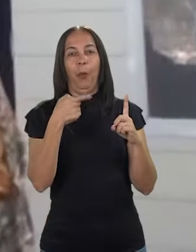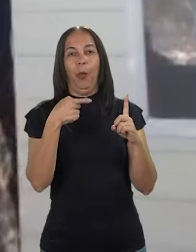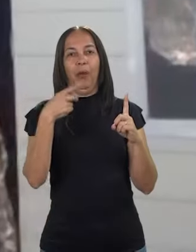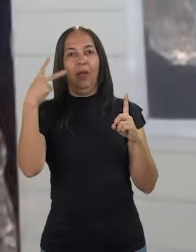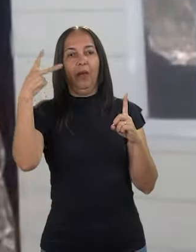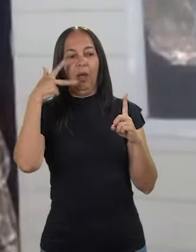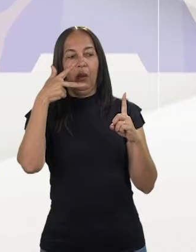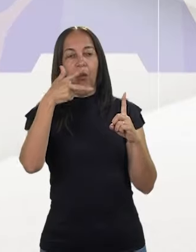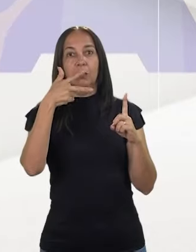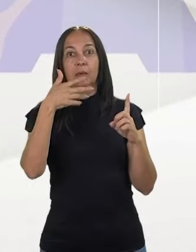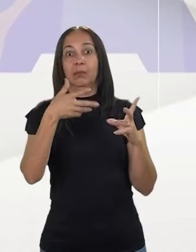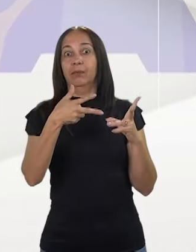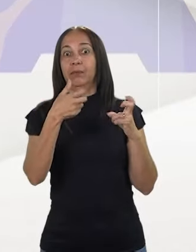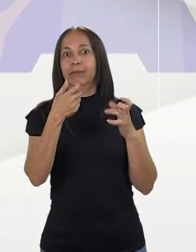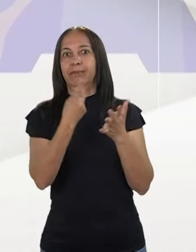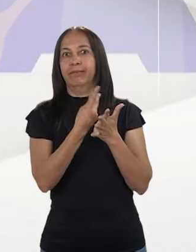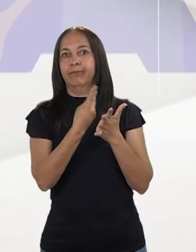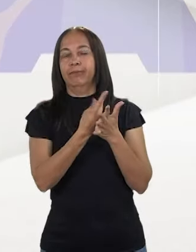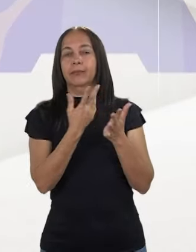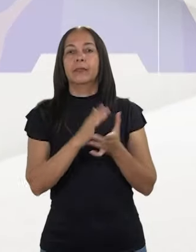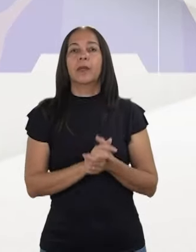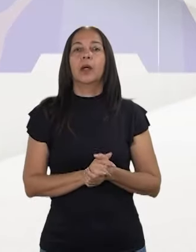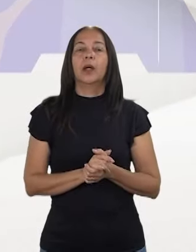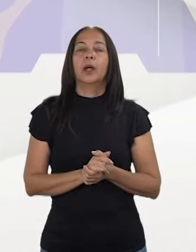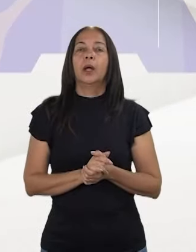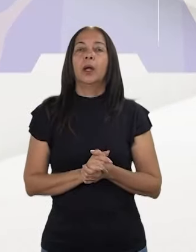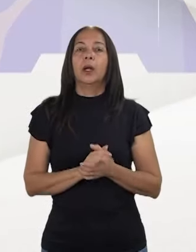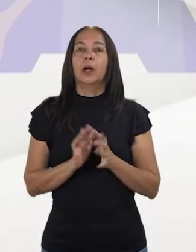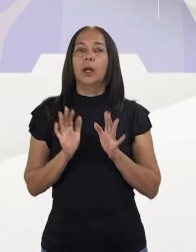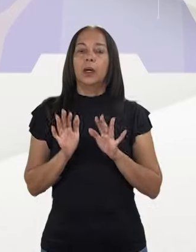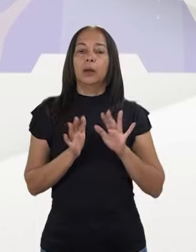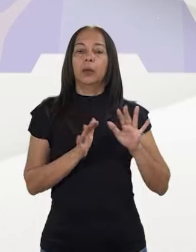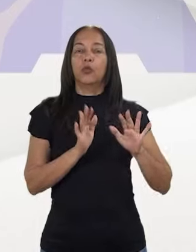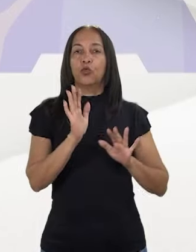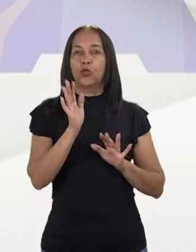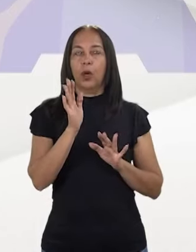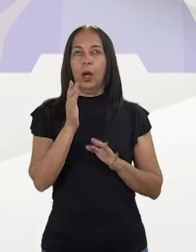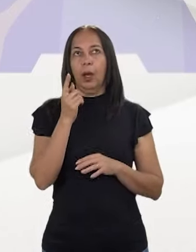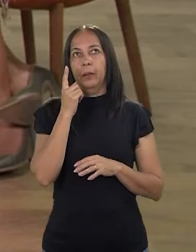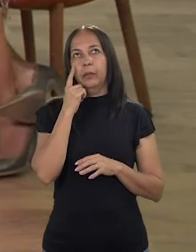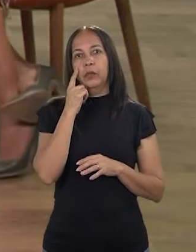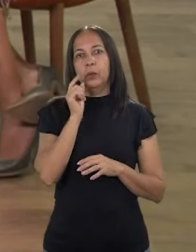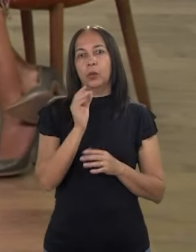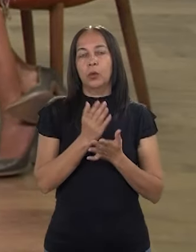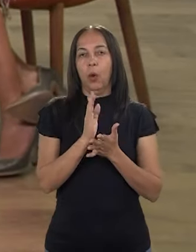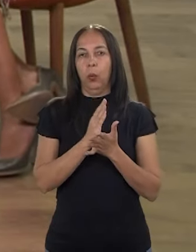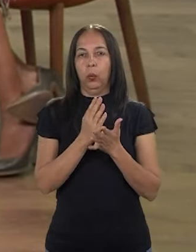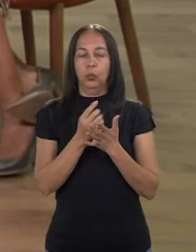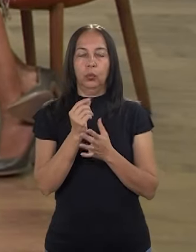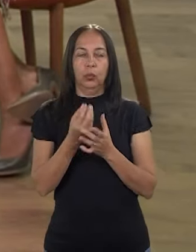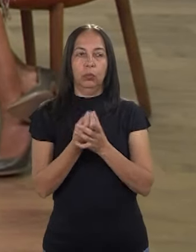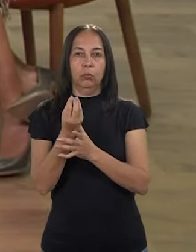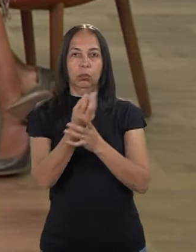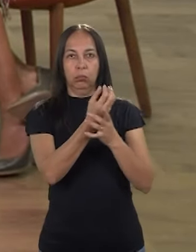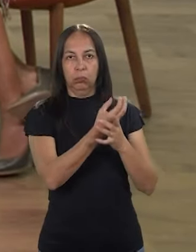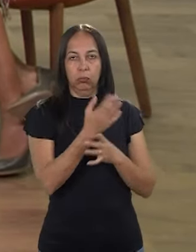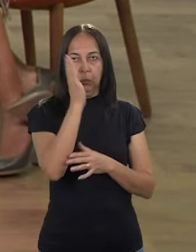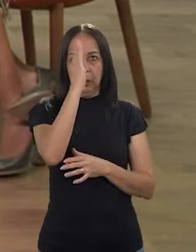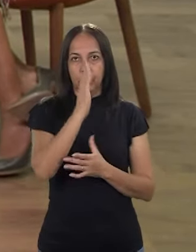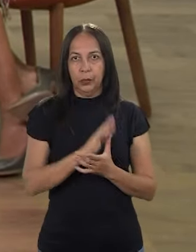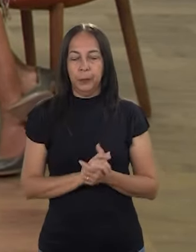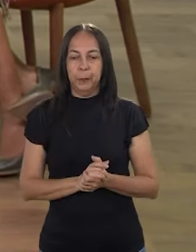havia identificado reportagem a gente conseguiu acompanhar alguns casos nacionais E aí eu vou fazer uma pergunta eu sei que não é seu